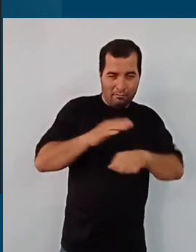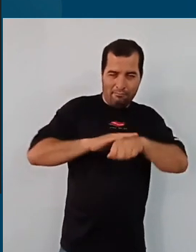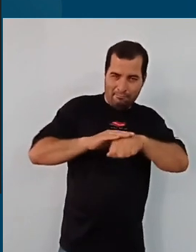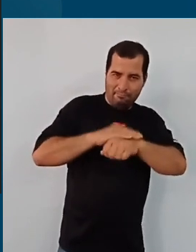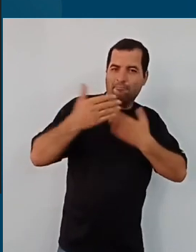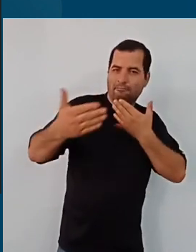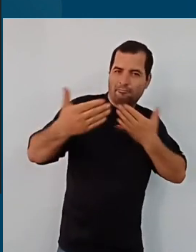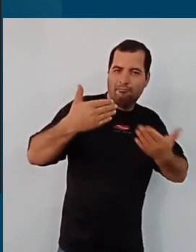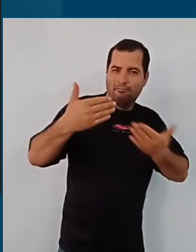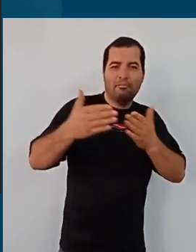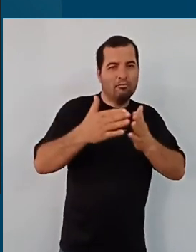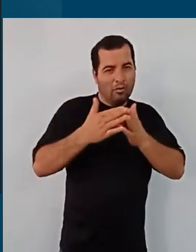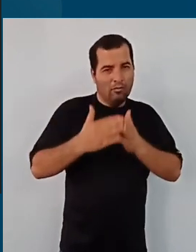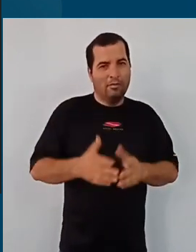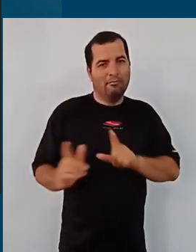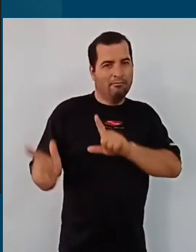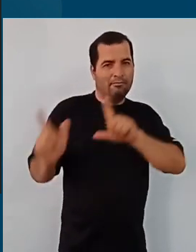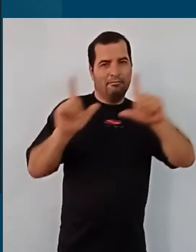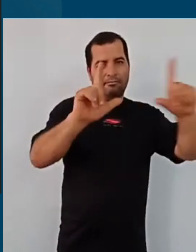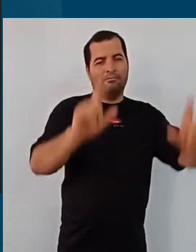conversa. Por favor, Aline.